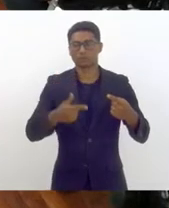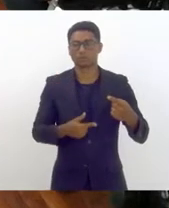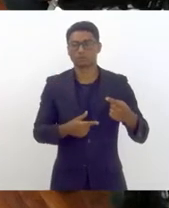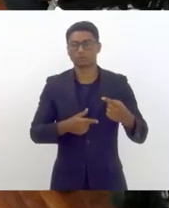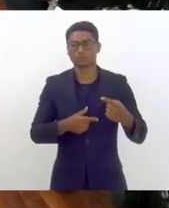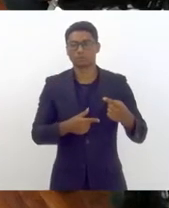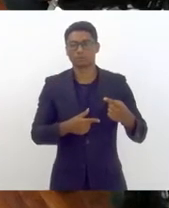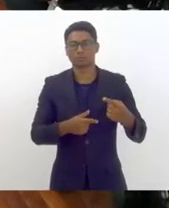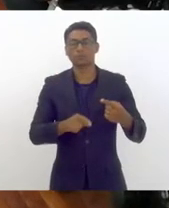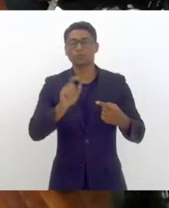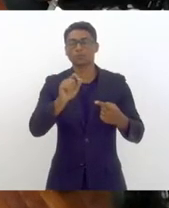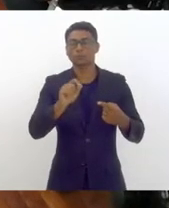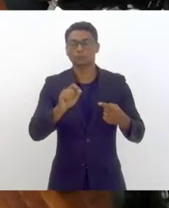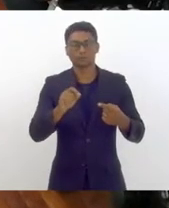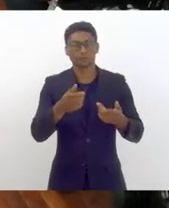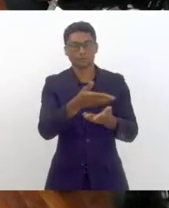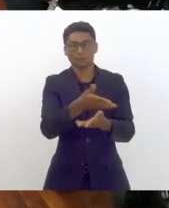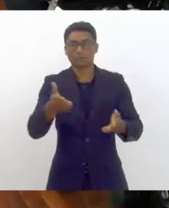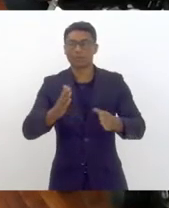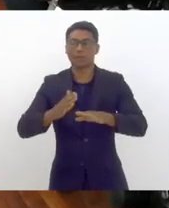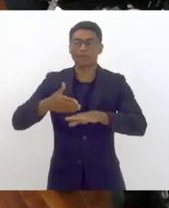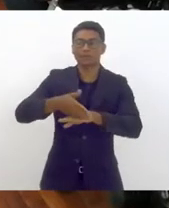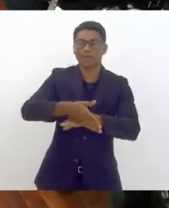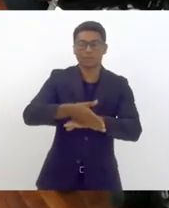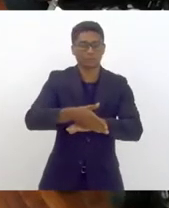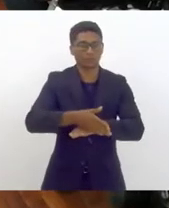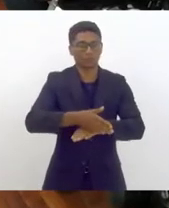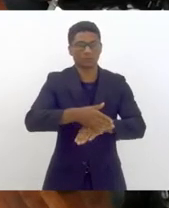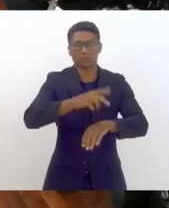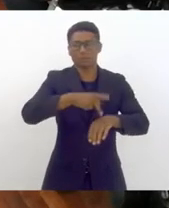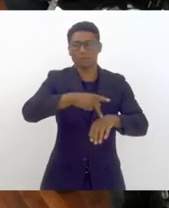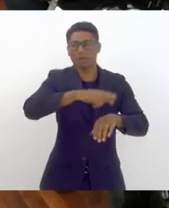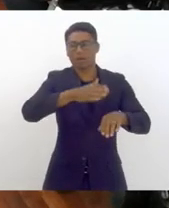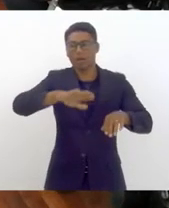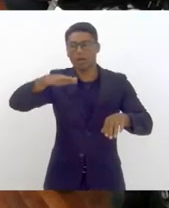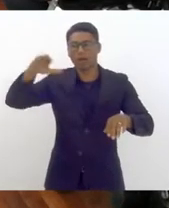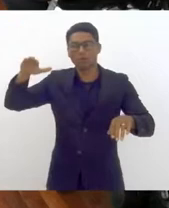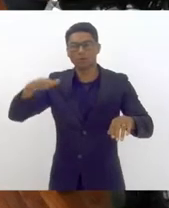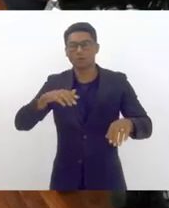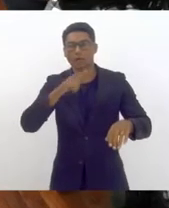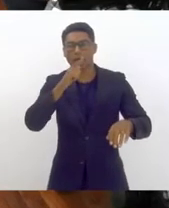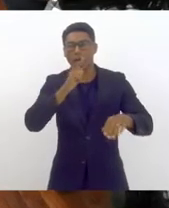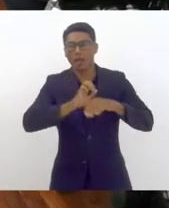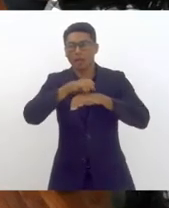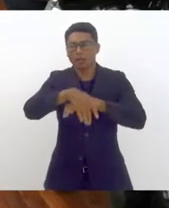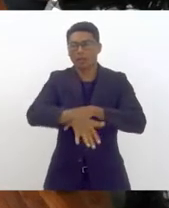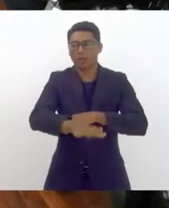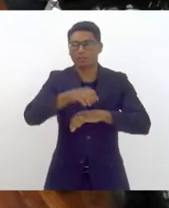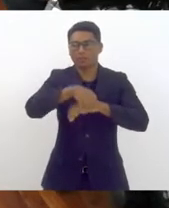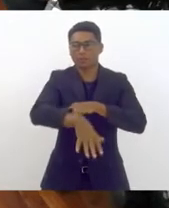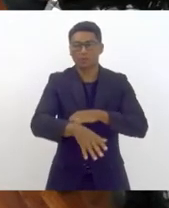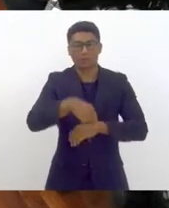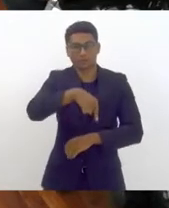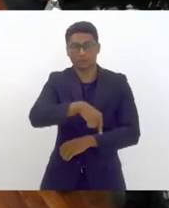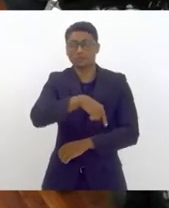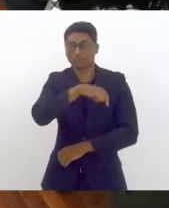assegura o acesso a montanhas rochosas, rios, cachoeiras, cavernas e outros sítios naturais públicos do Estado do Rio de